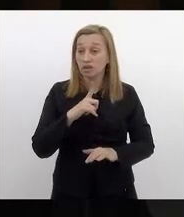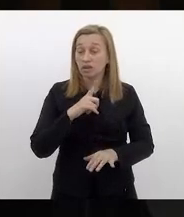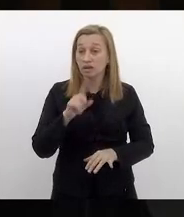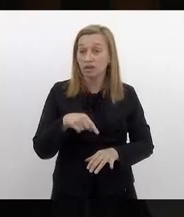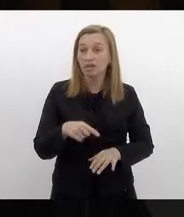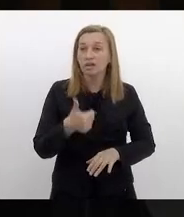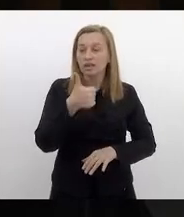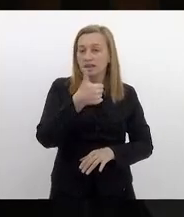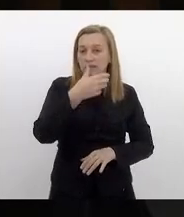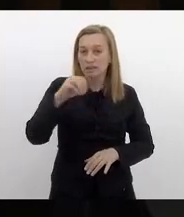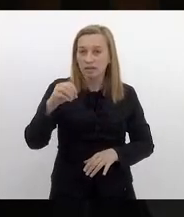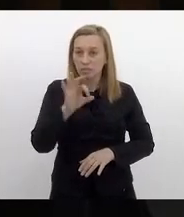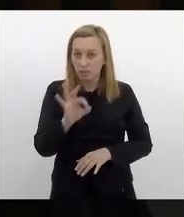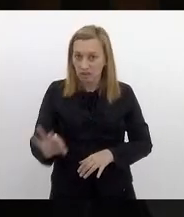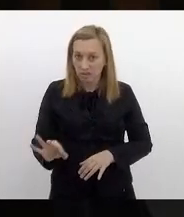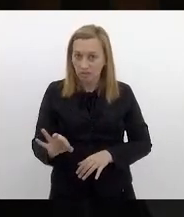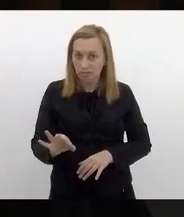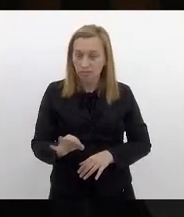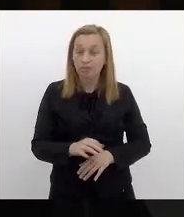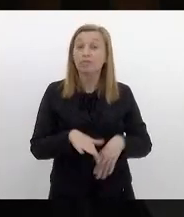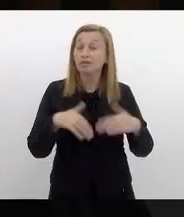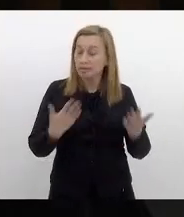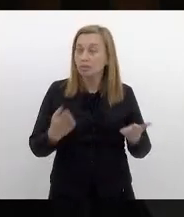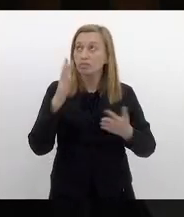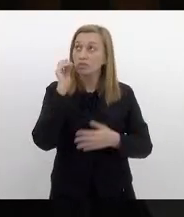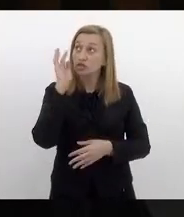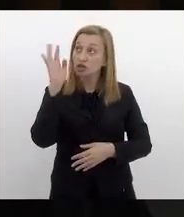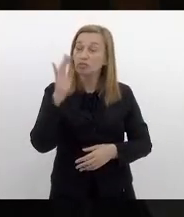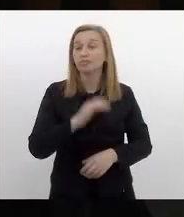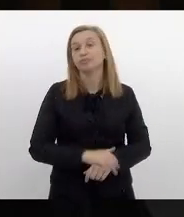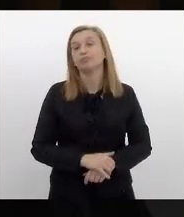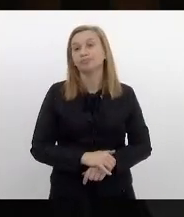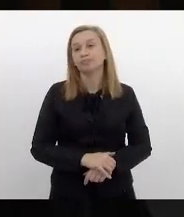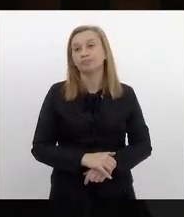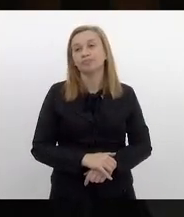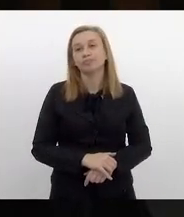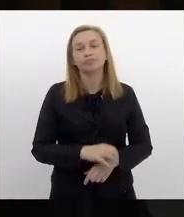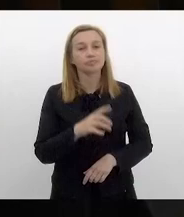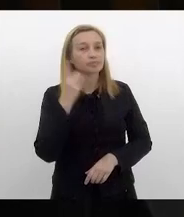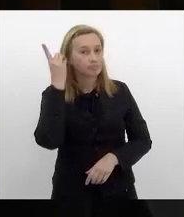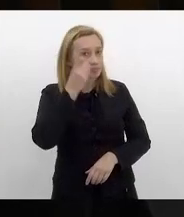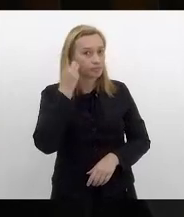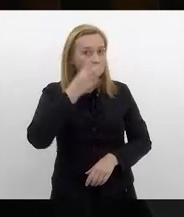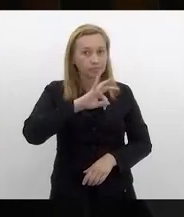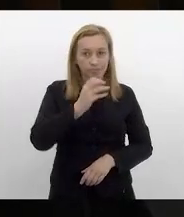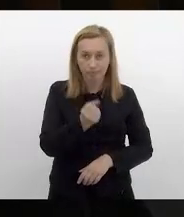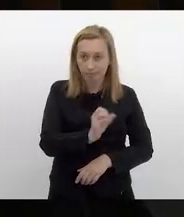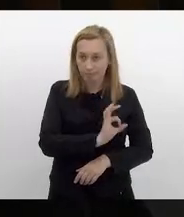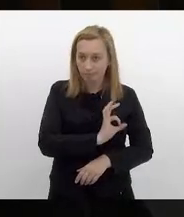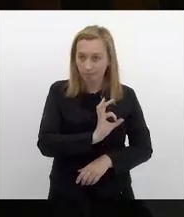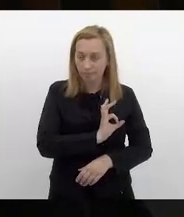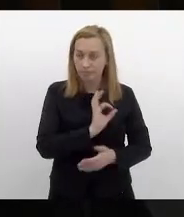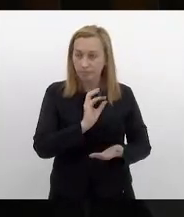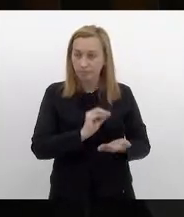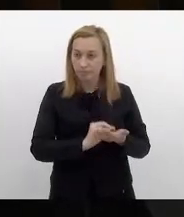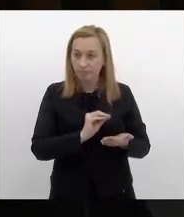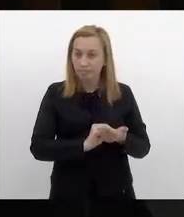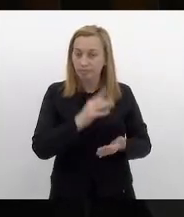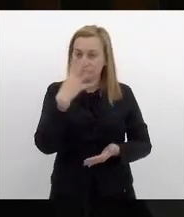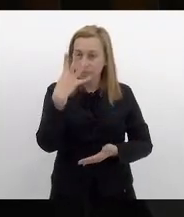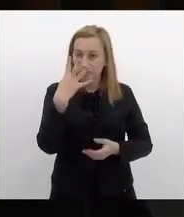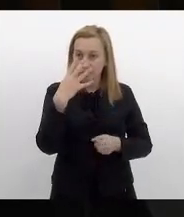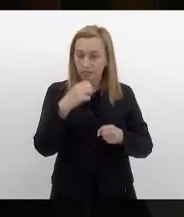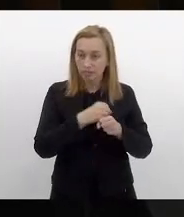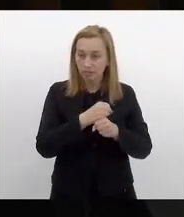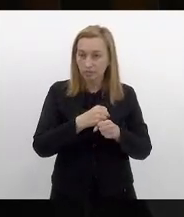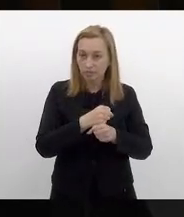de 100%. Então, imaginemos, se a deputada Marta Rocha faltasse 4 anos para